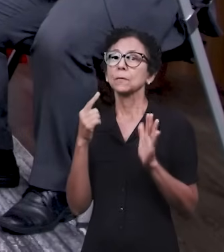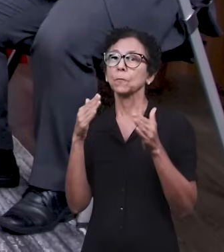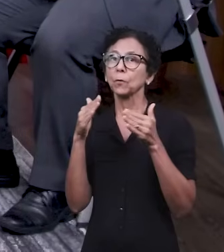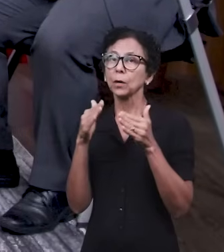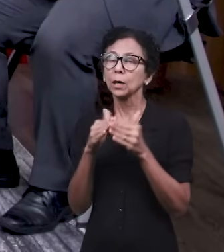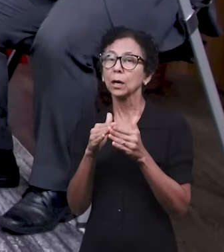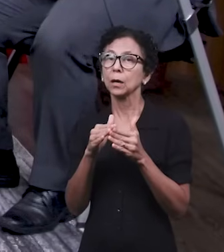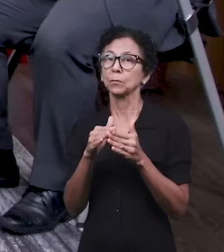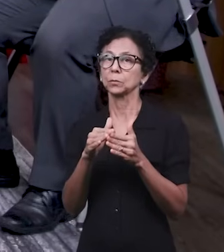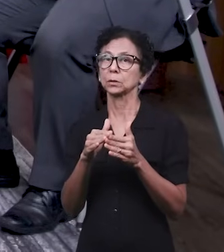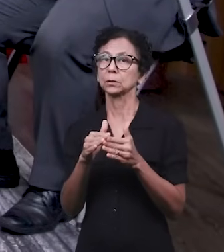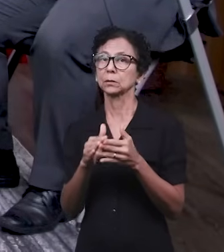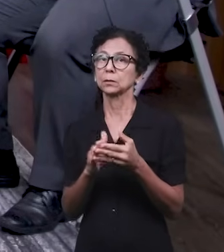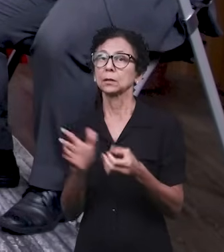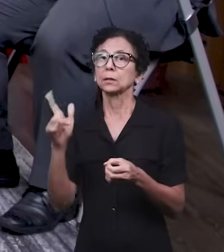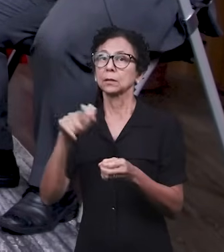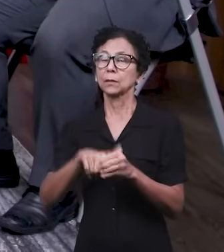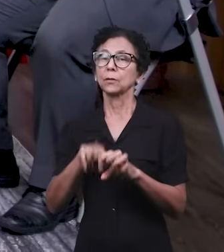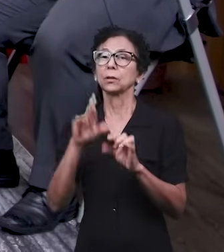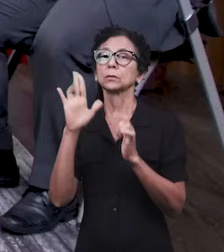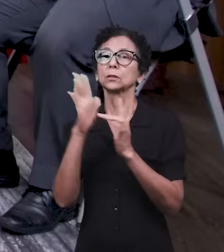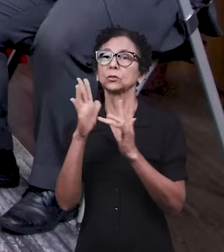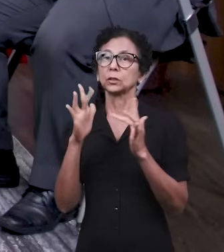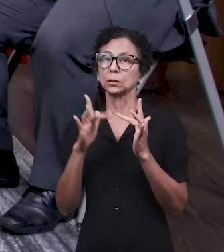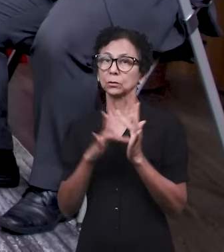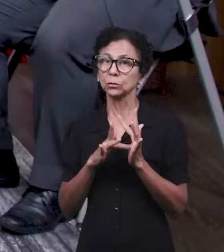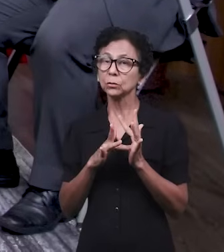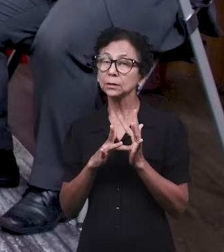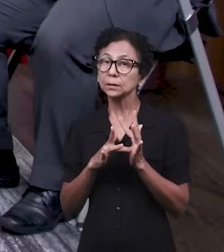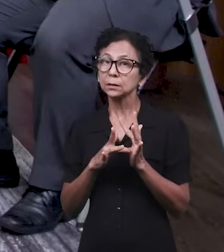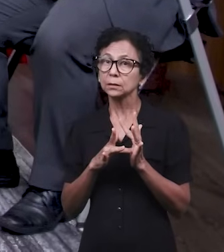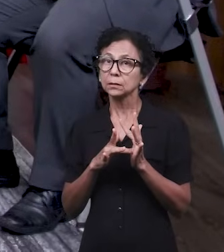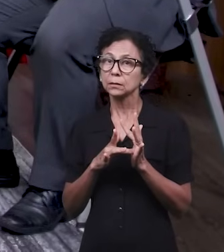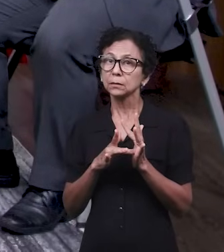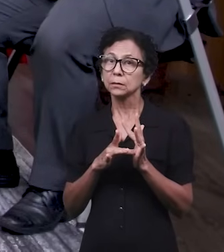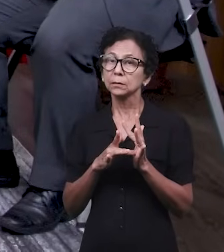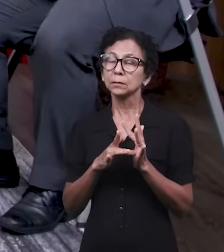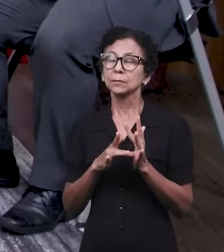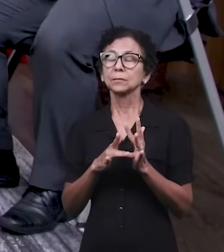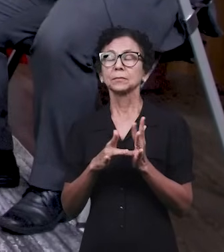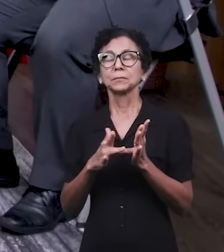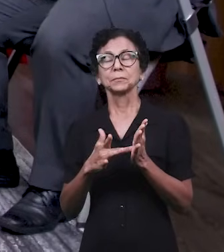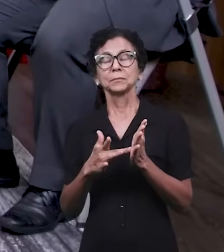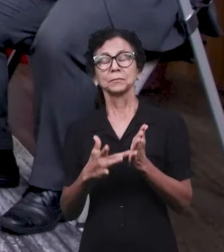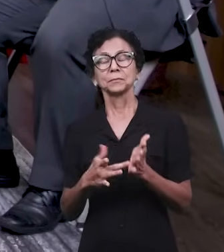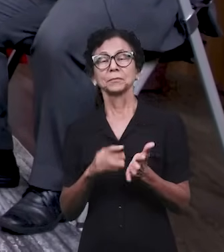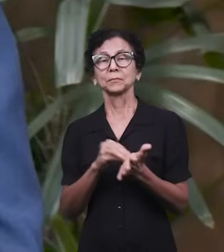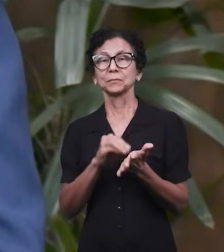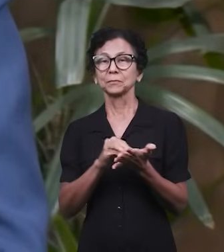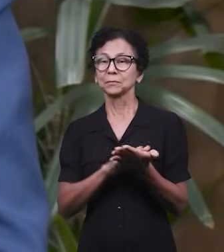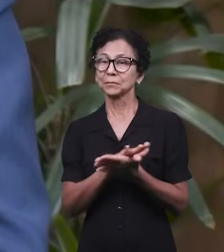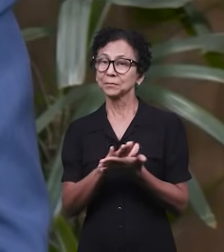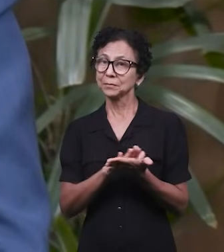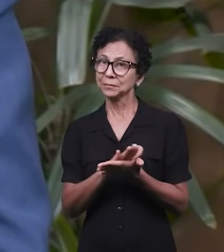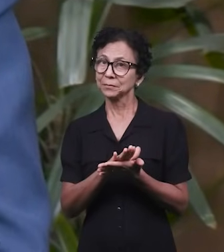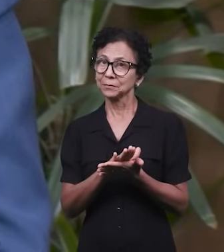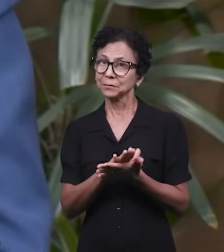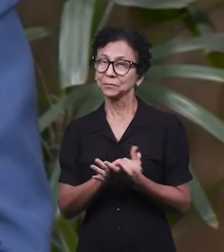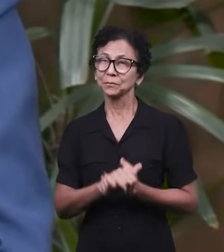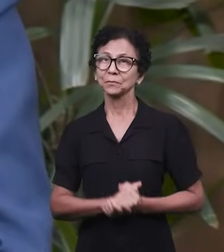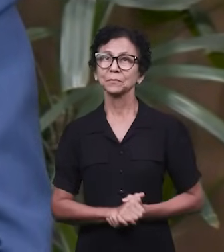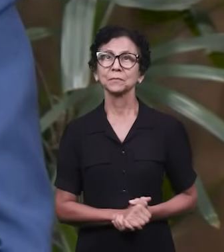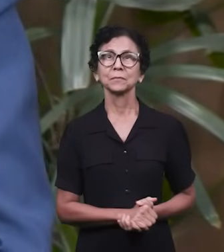mais alegra o nosso dia. Então a gente não pode... E aí eu estava aguardando isso pro final, mas a Kézia fez comentário e vou dizer. Quando Jesus encontrou os